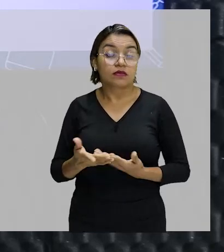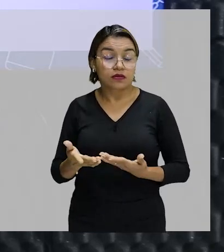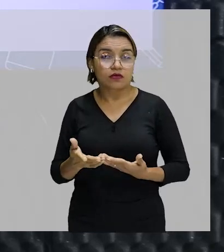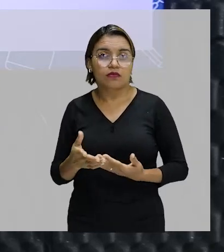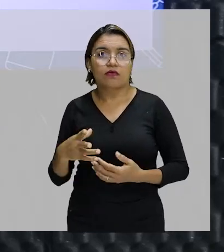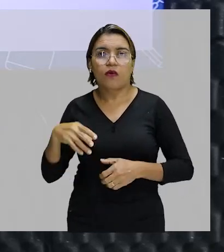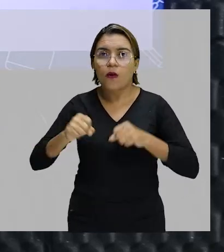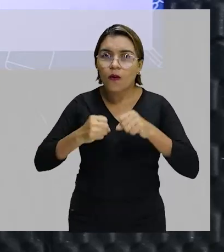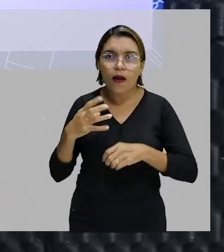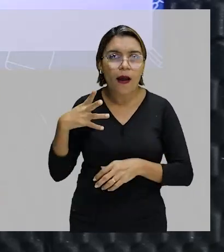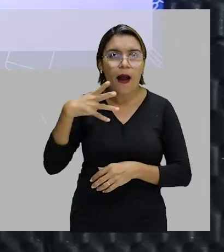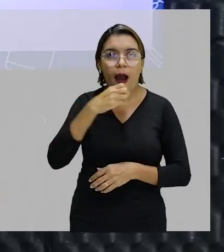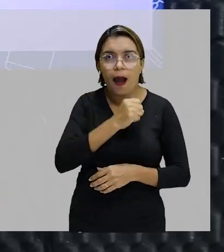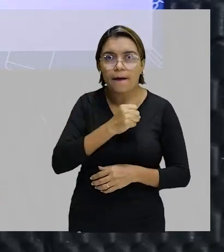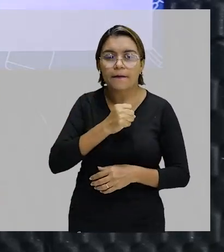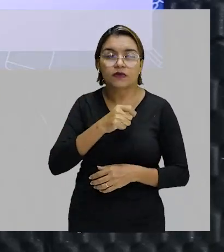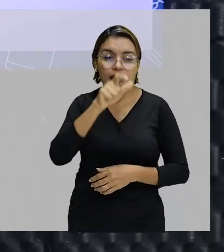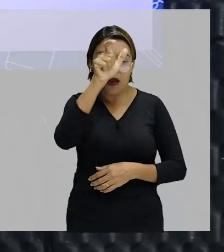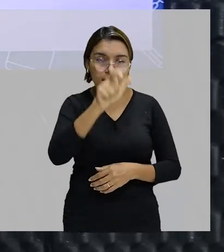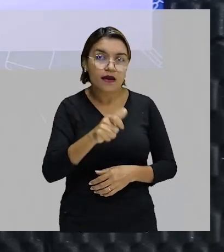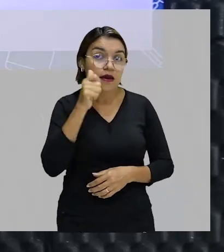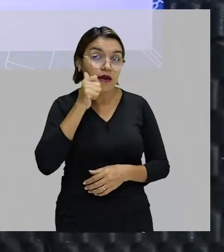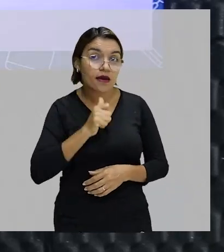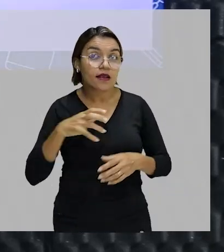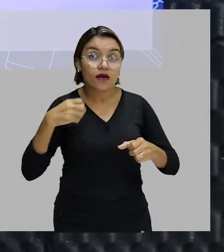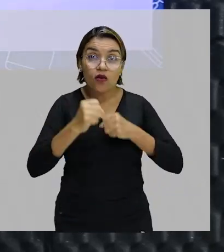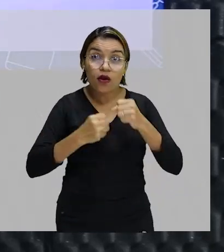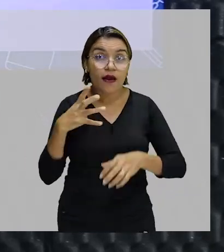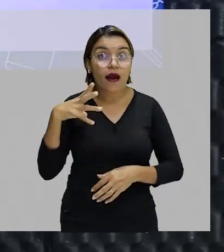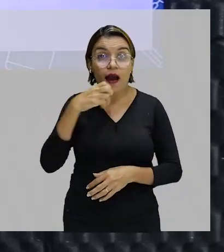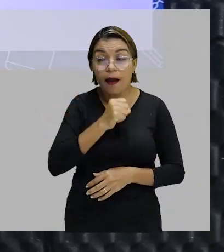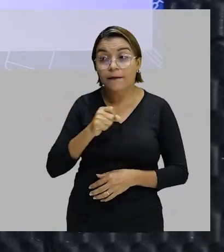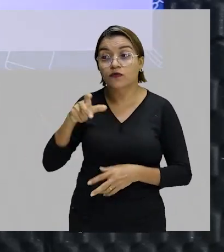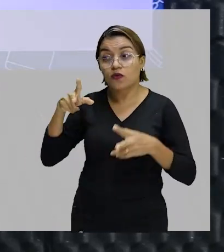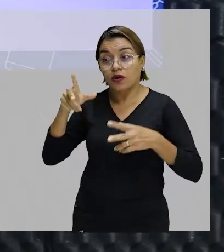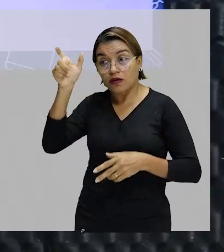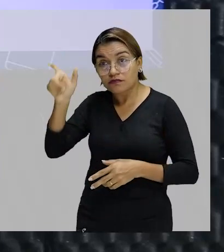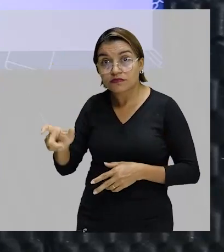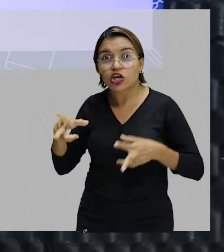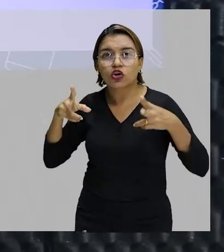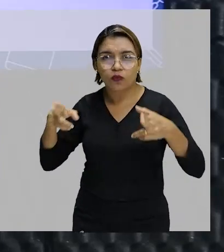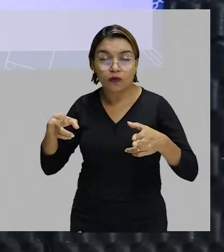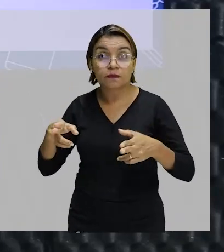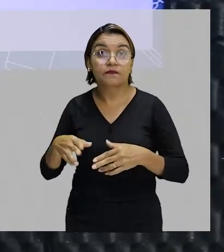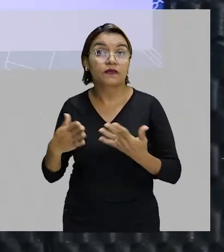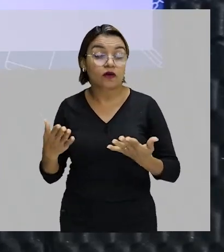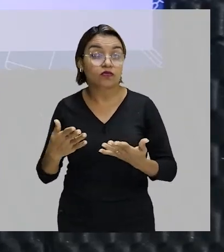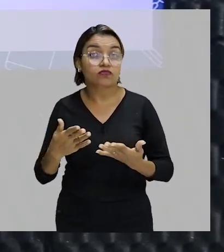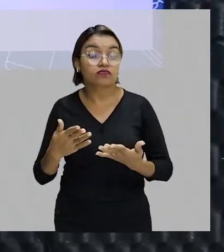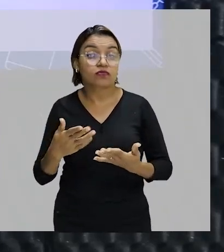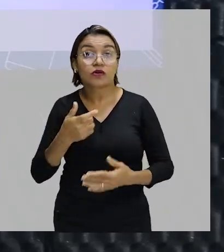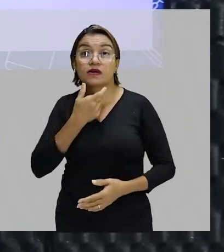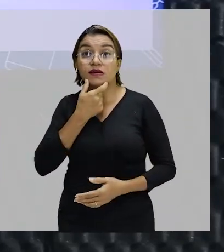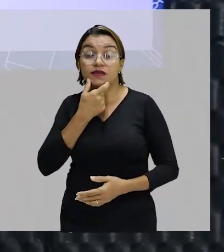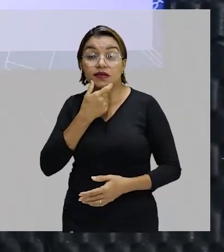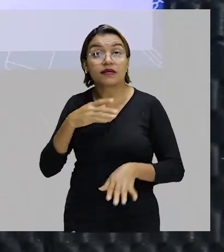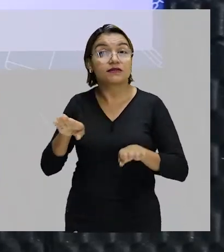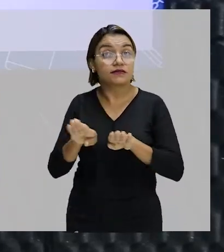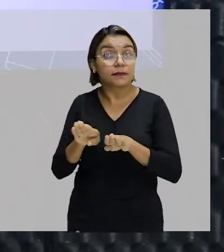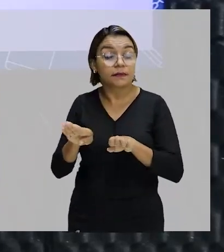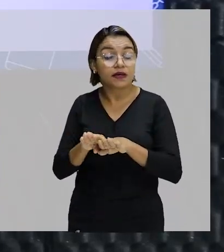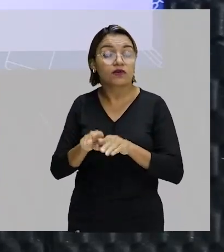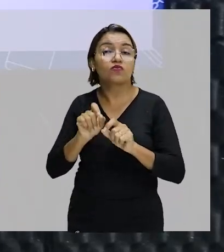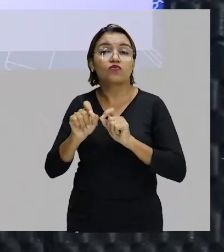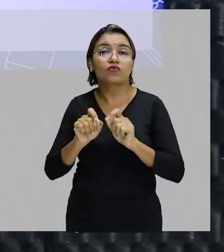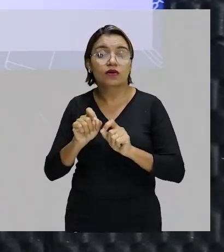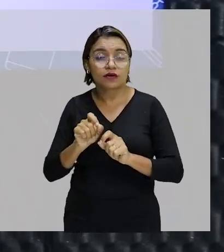que eu expresso ou com a característica ou com a circunstância, usando tão e quanto. Então, em inglês, nós vamos ter também